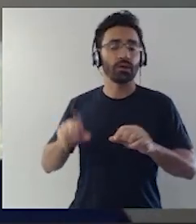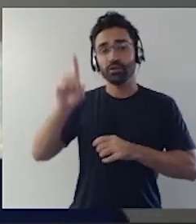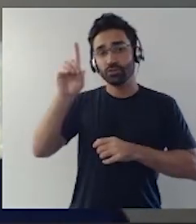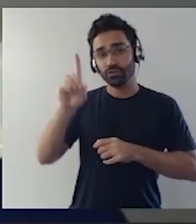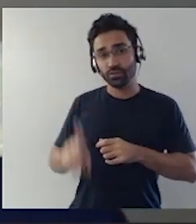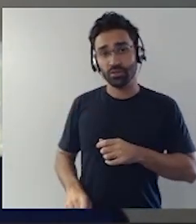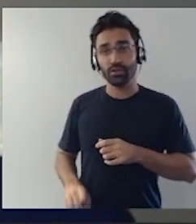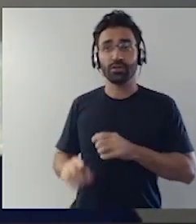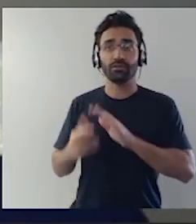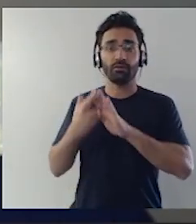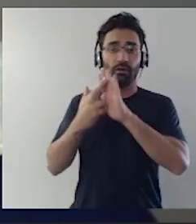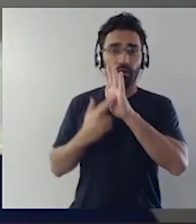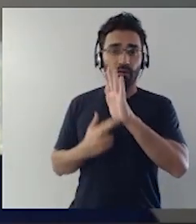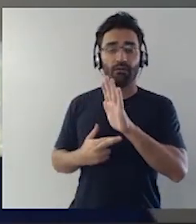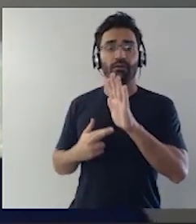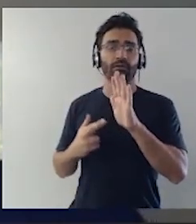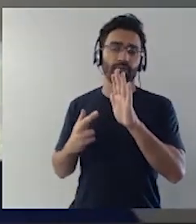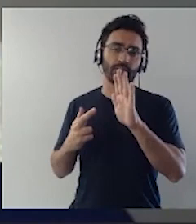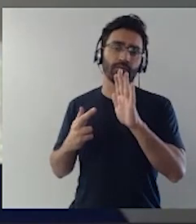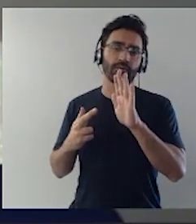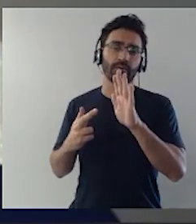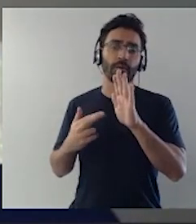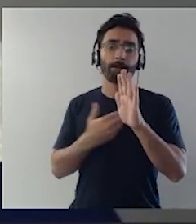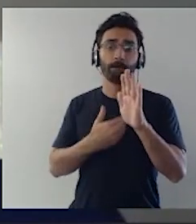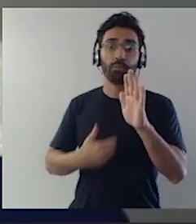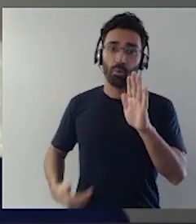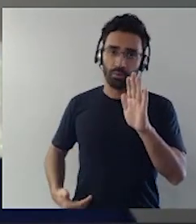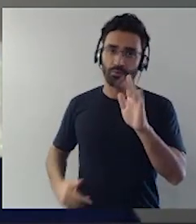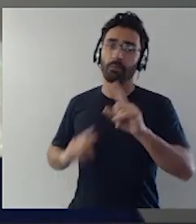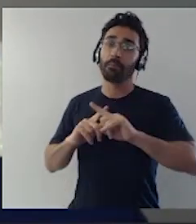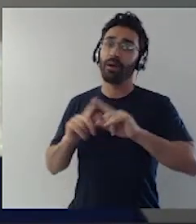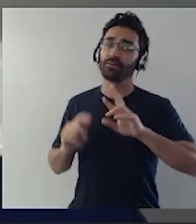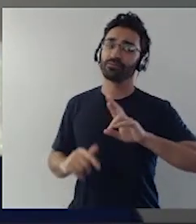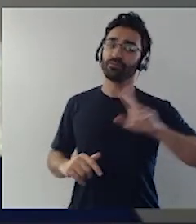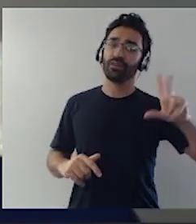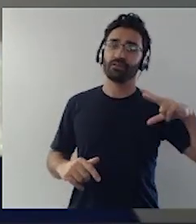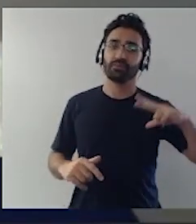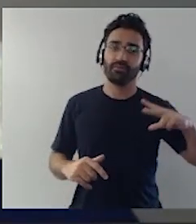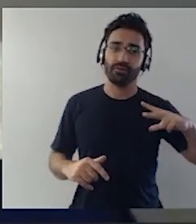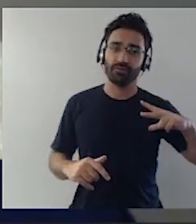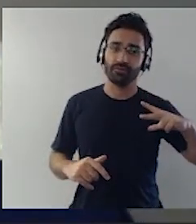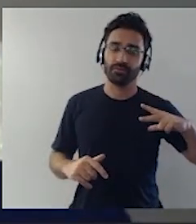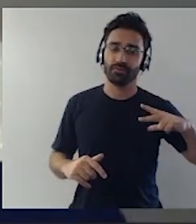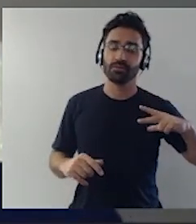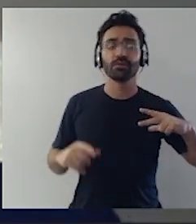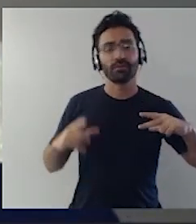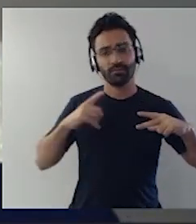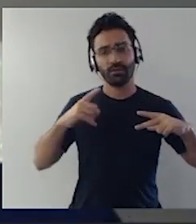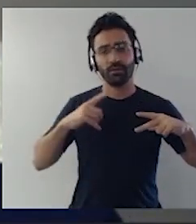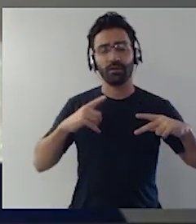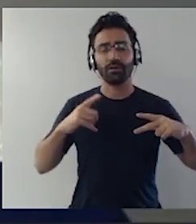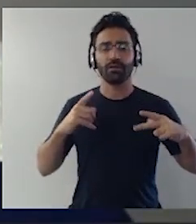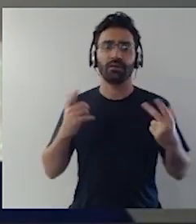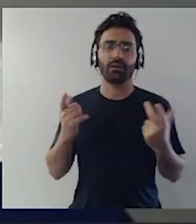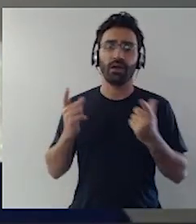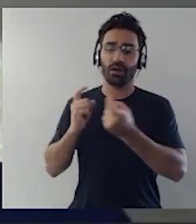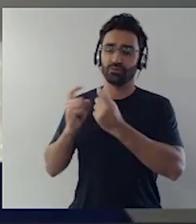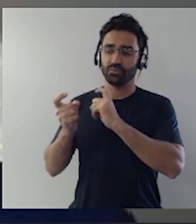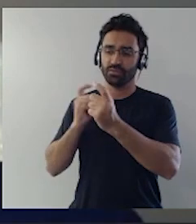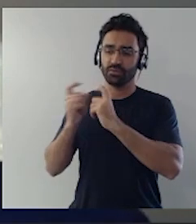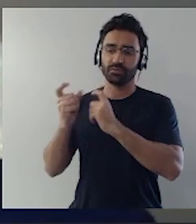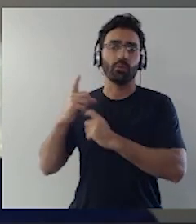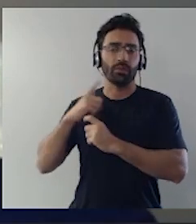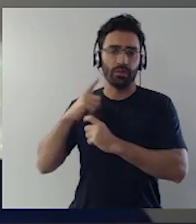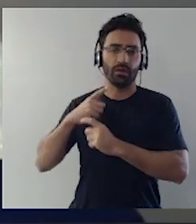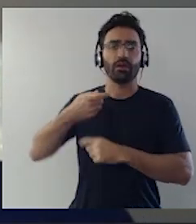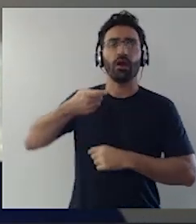público bem diferentes das de direito privado, diferentes para mais na medida que a administração é dotada de poderes de